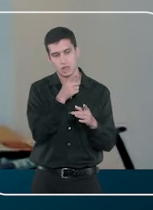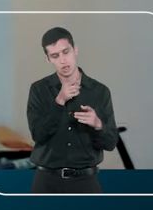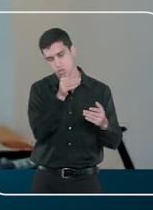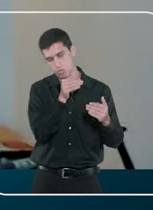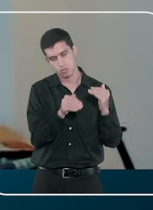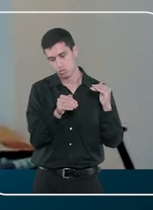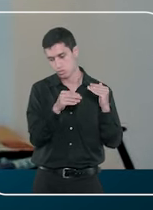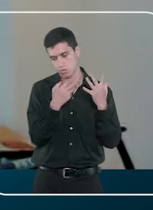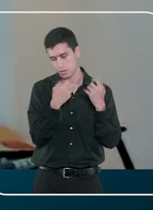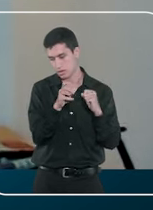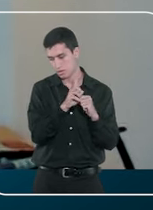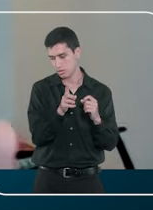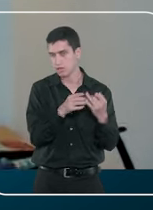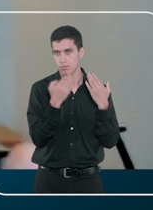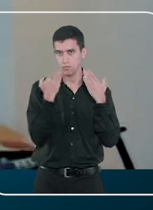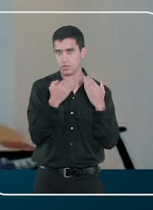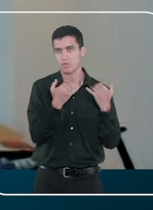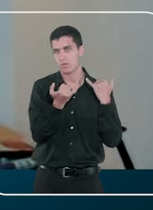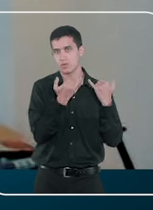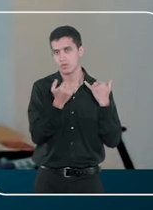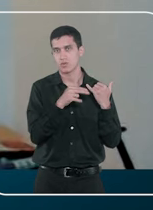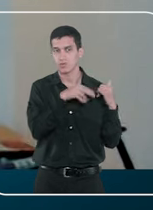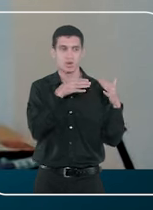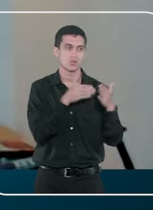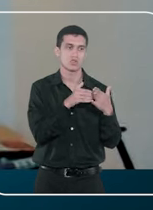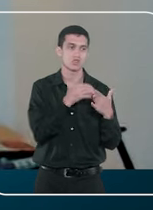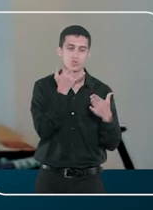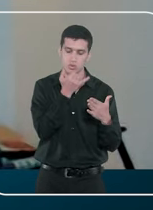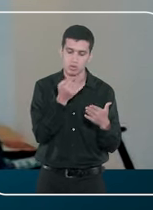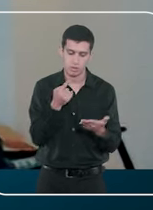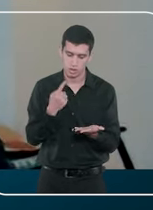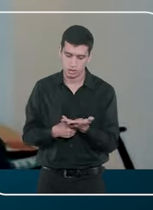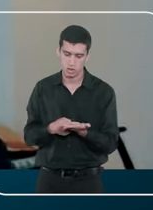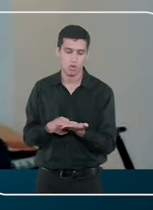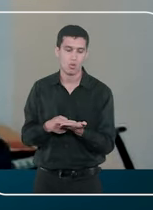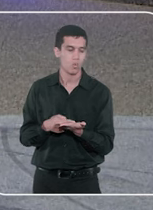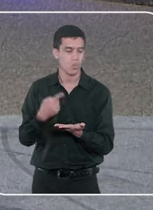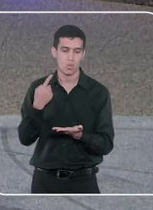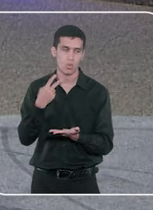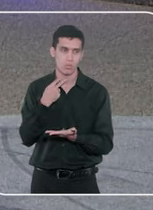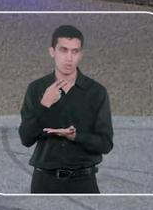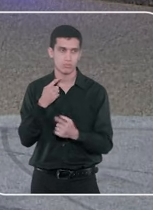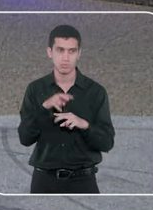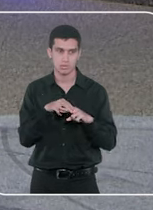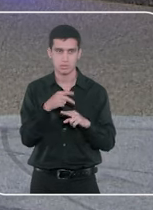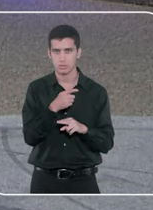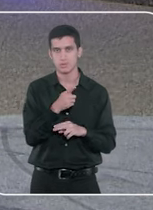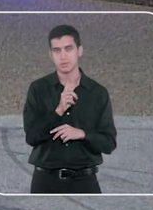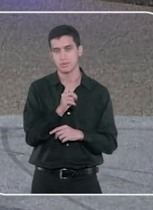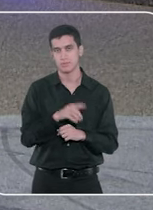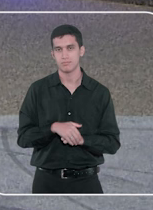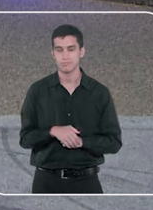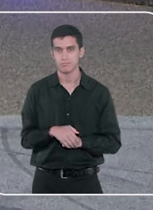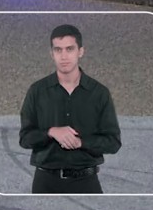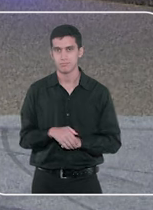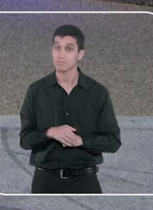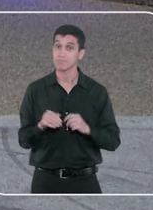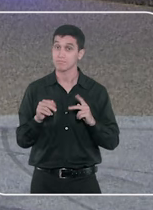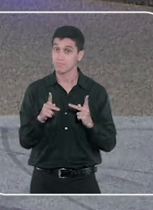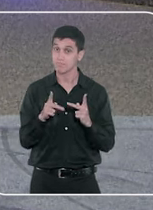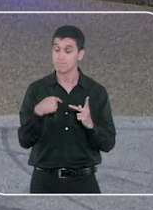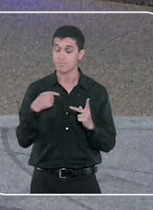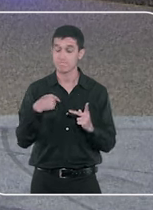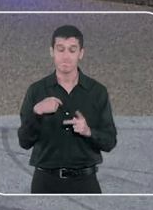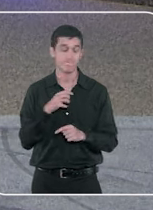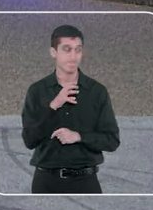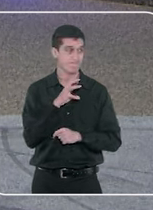esses elementos probatórios ou impeditivos à formalização desse acordo. Ok, então. Estou maravilhada com a nossa aula de